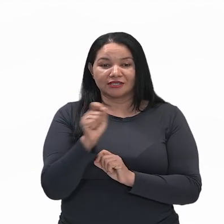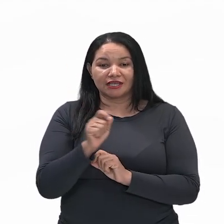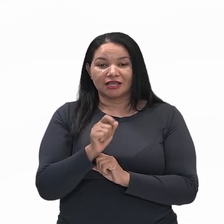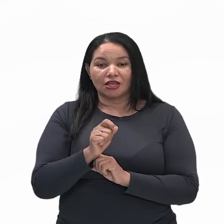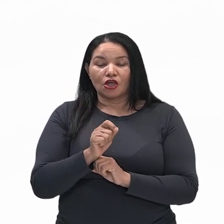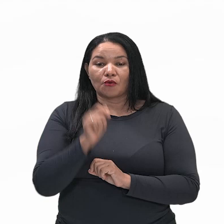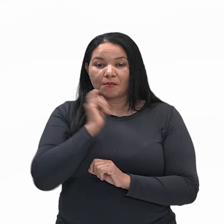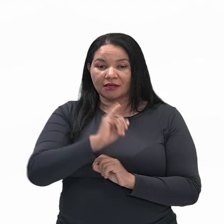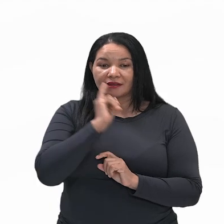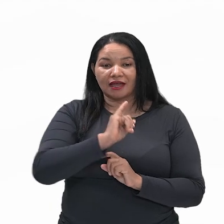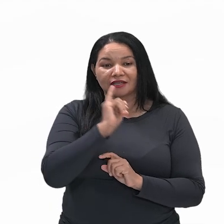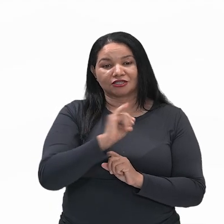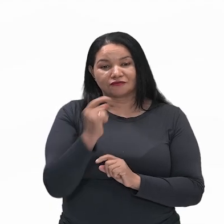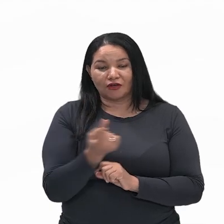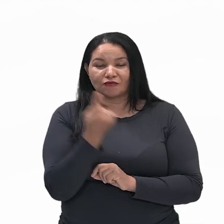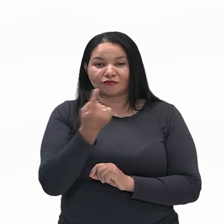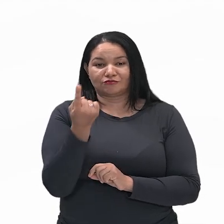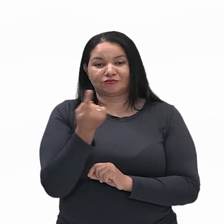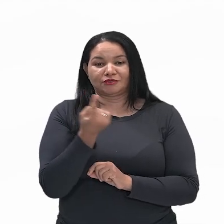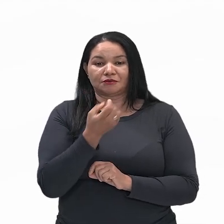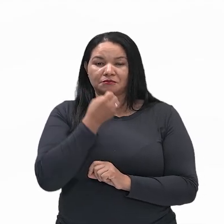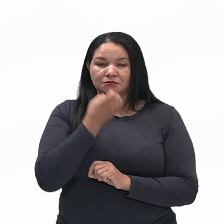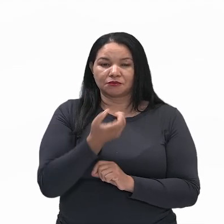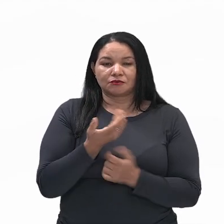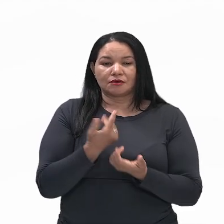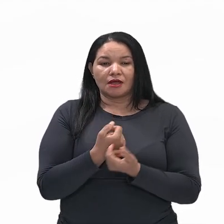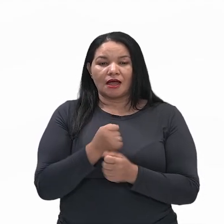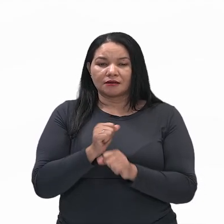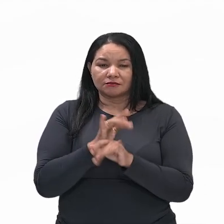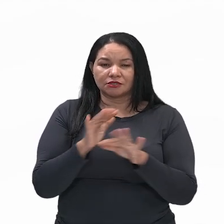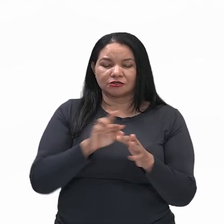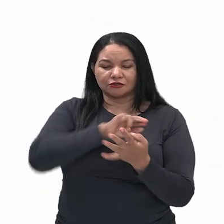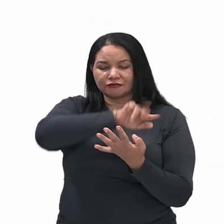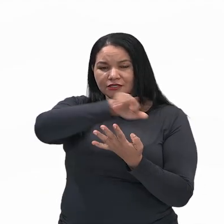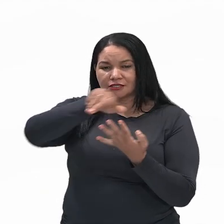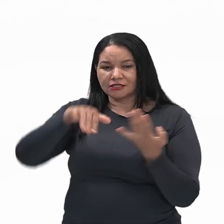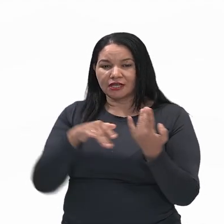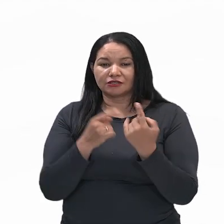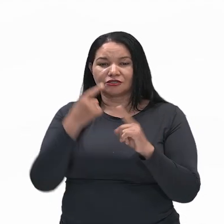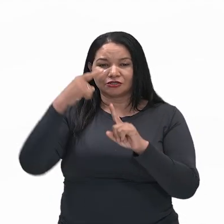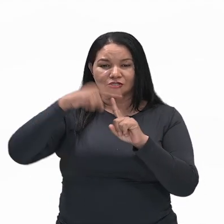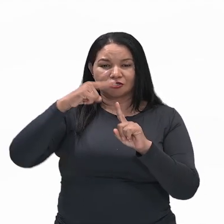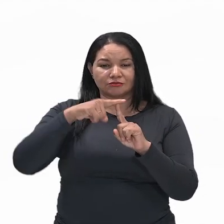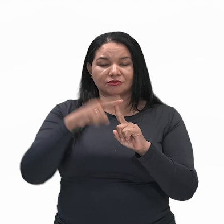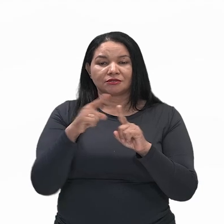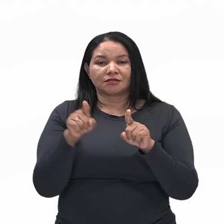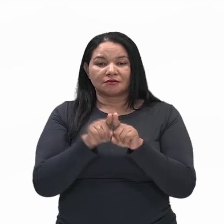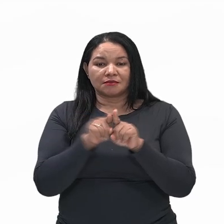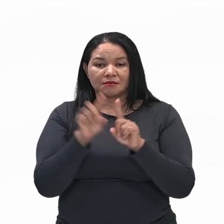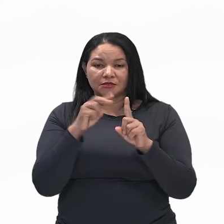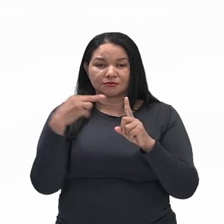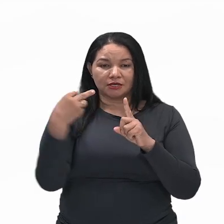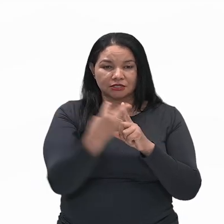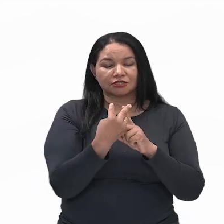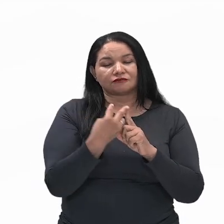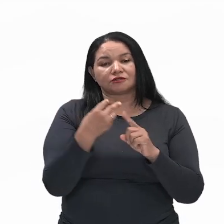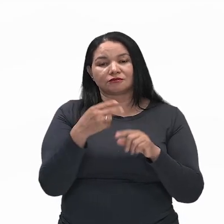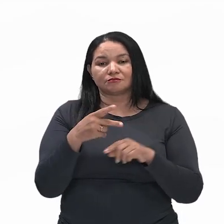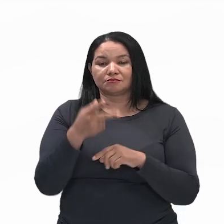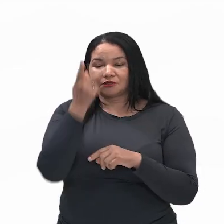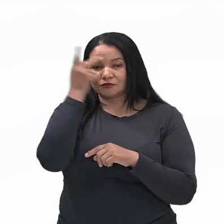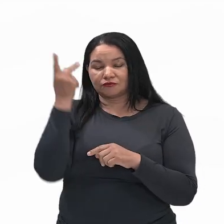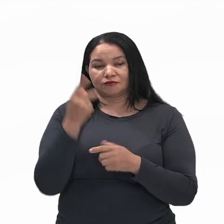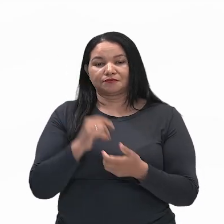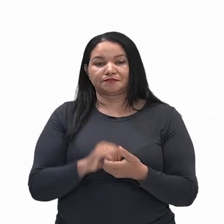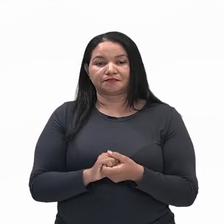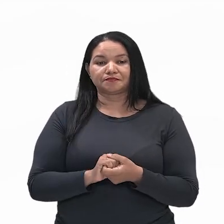única e surpreendente, que reflete a diversidade, estilos e perspectivas dos cineastas envolvidos. Continuando,